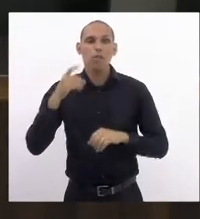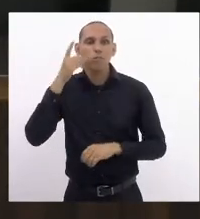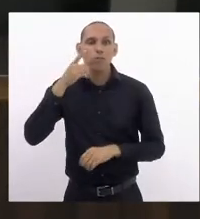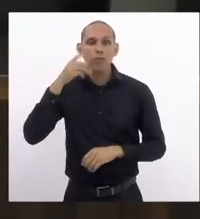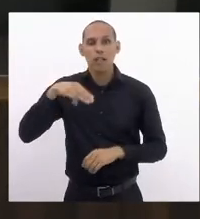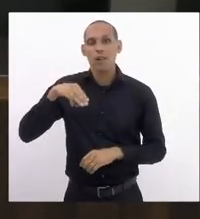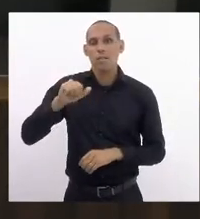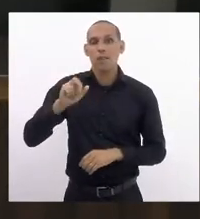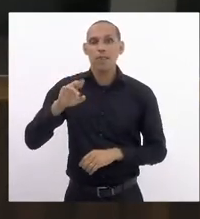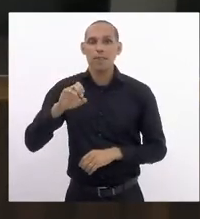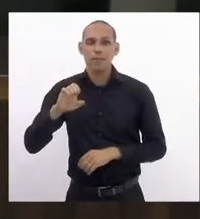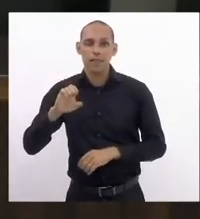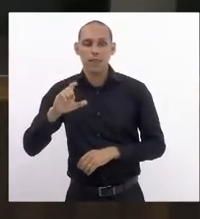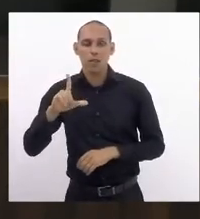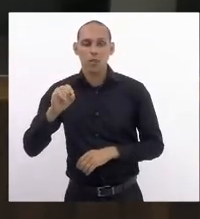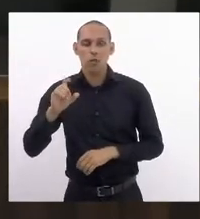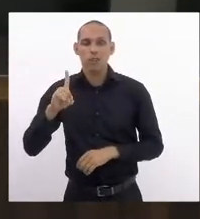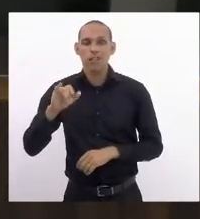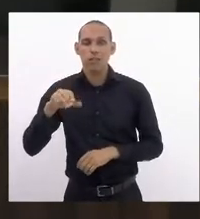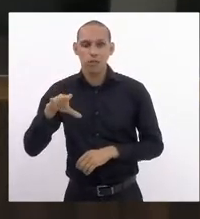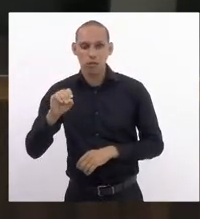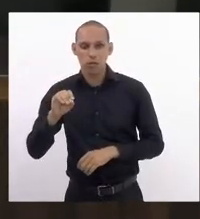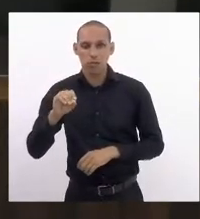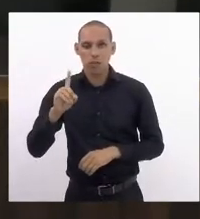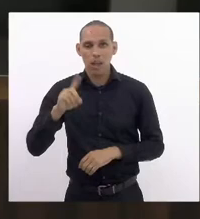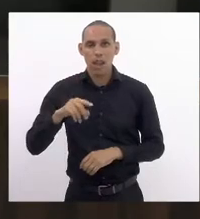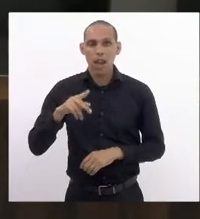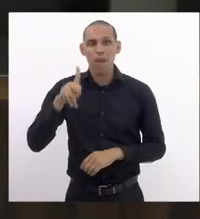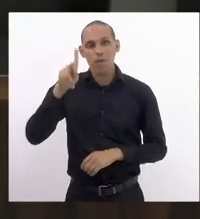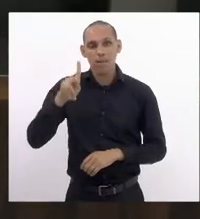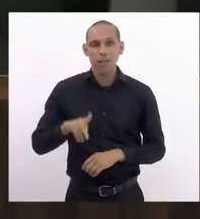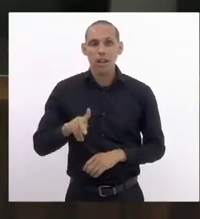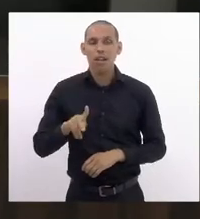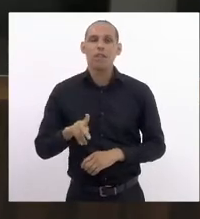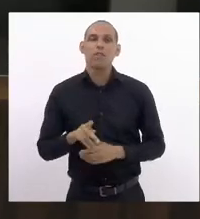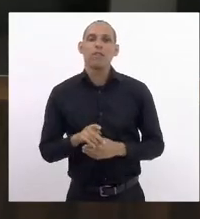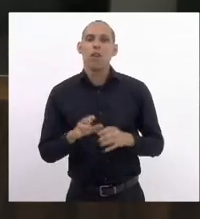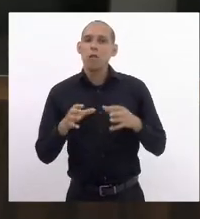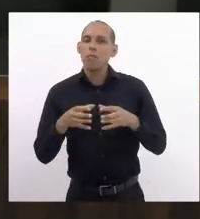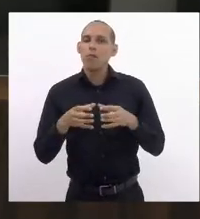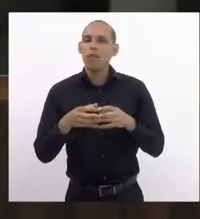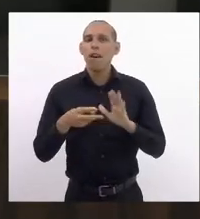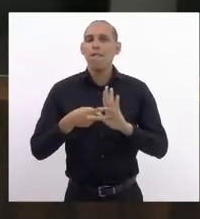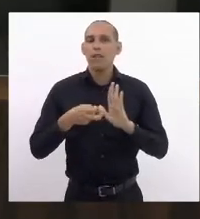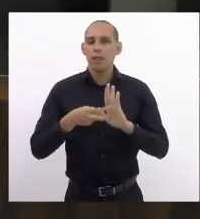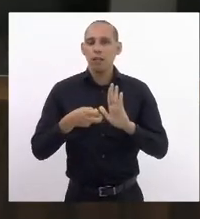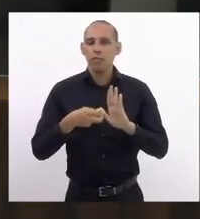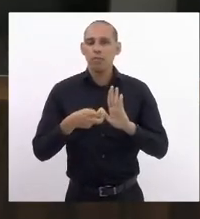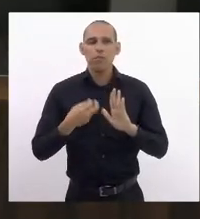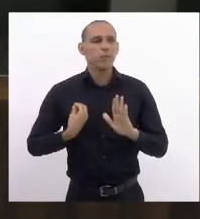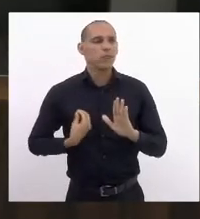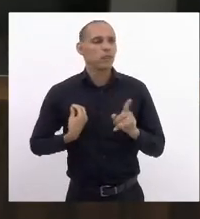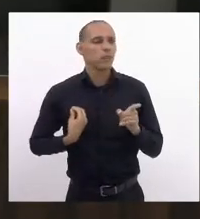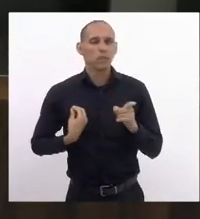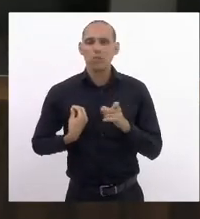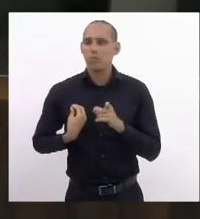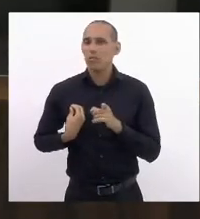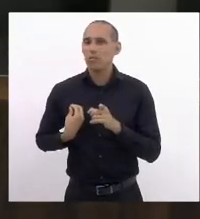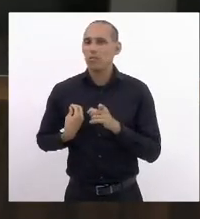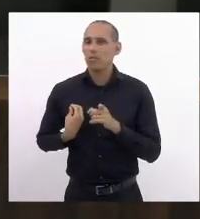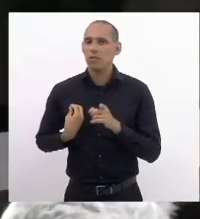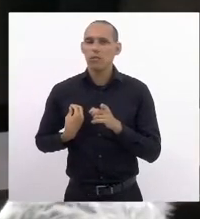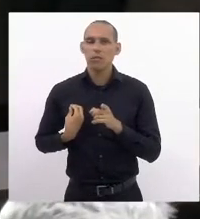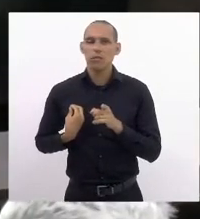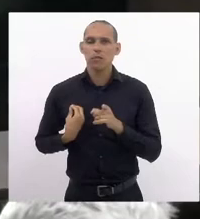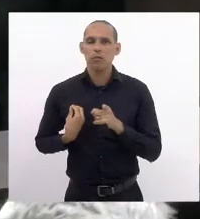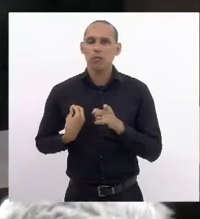Dino, que é o presidente da Comissão de Emendas Condicionais e Vetos. Está presente? Estava há pouco. Lá